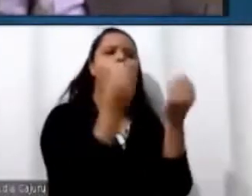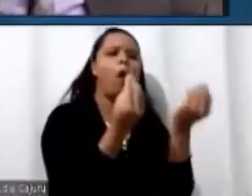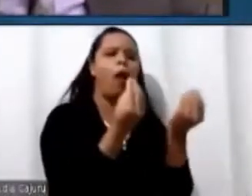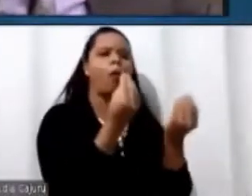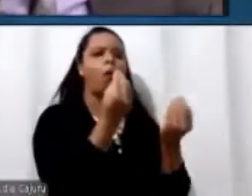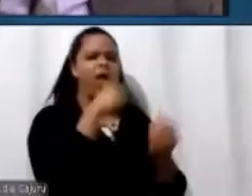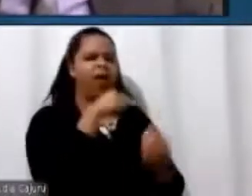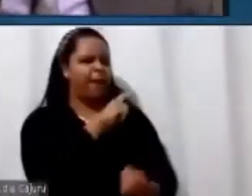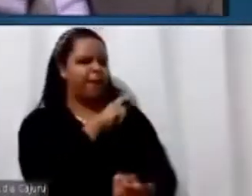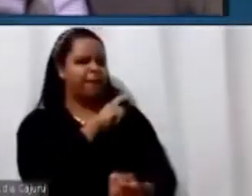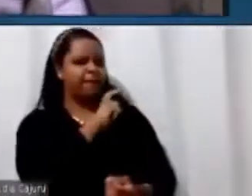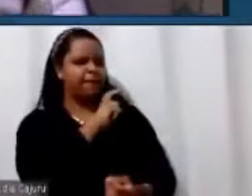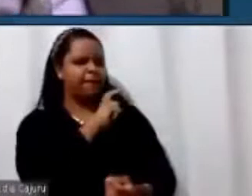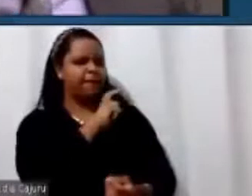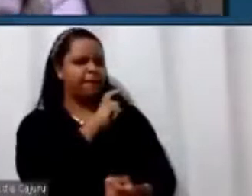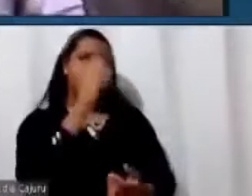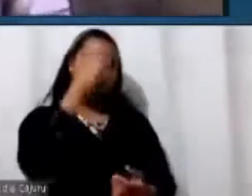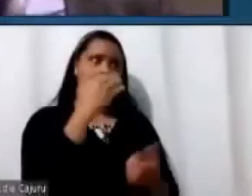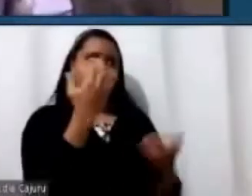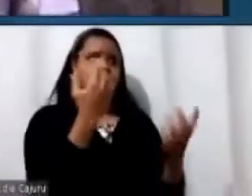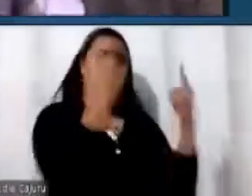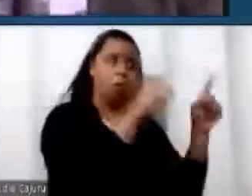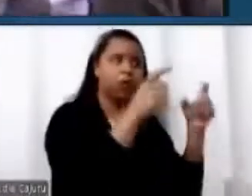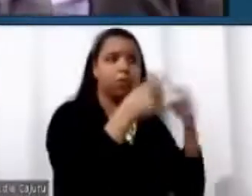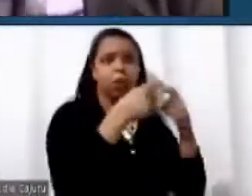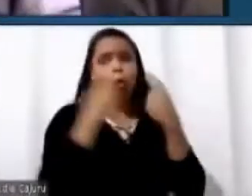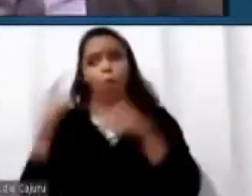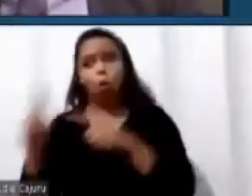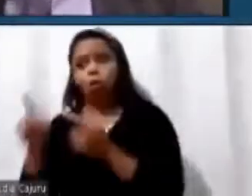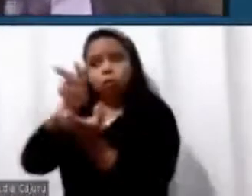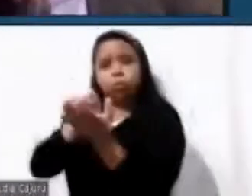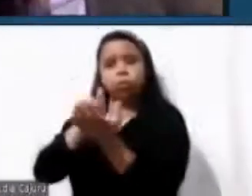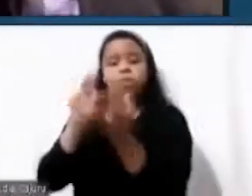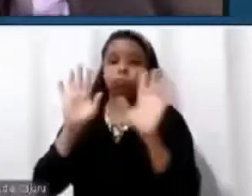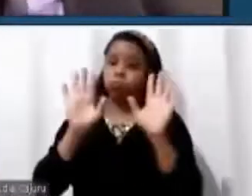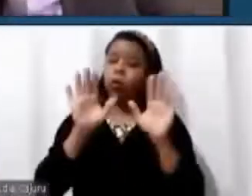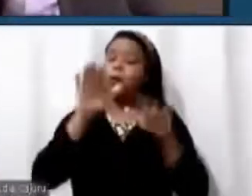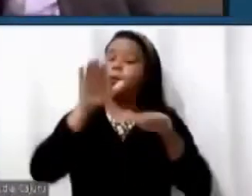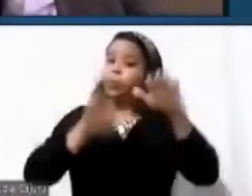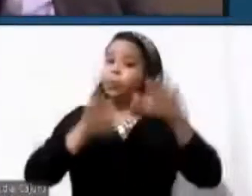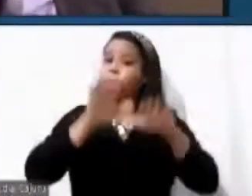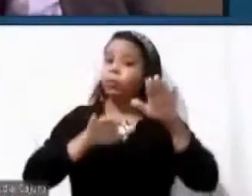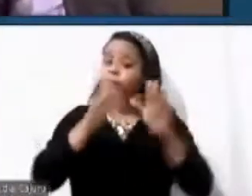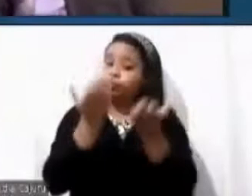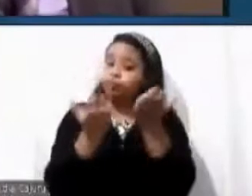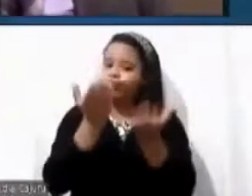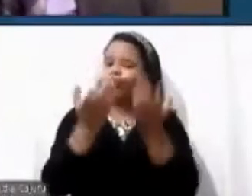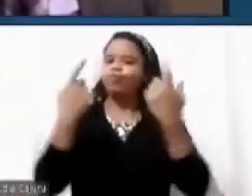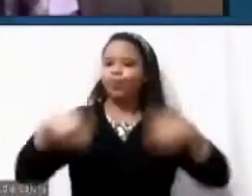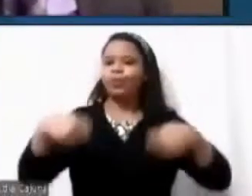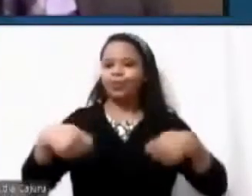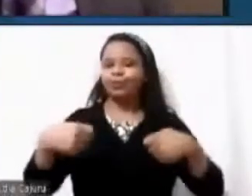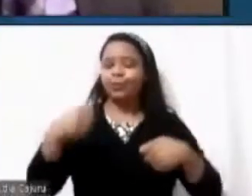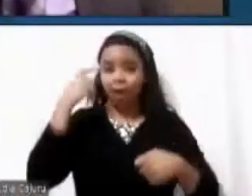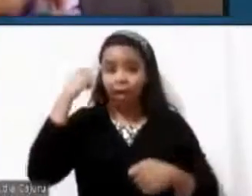prontuário porque isso pode ocasionar risco a terceiros. Vamos lembrar, esse direito